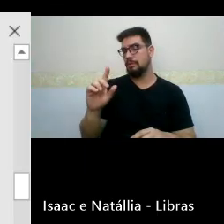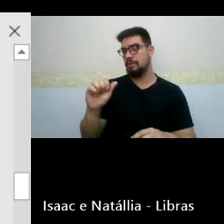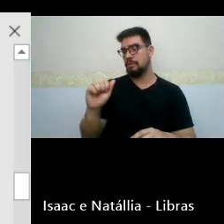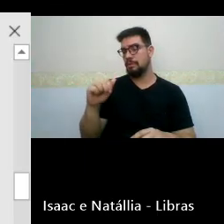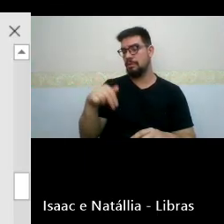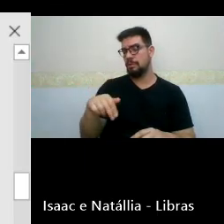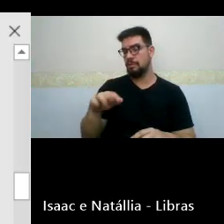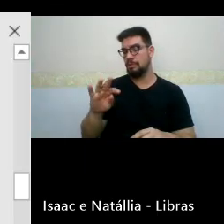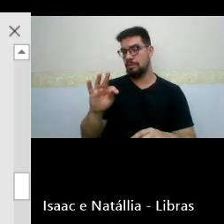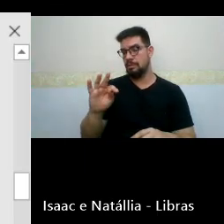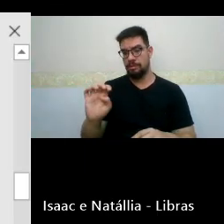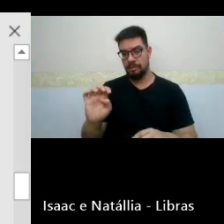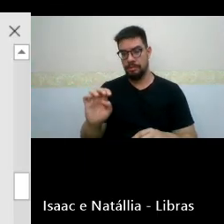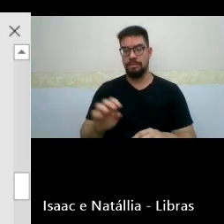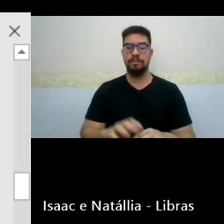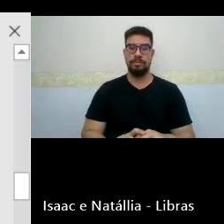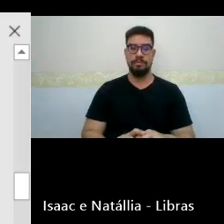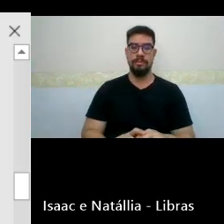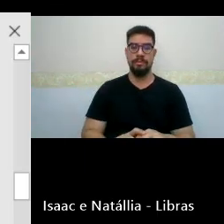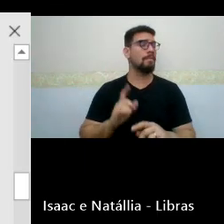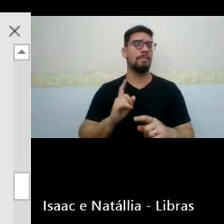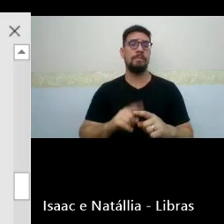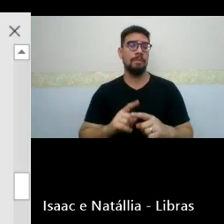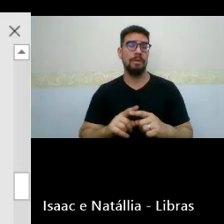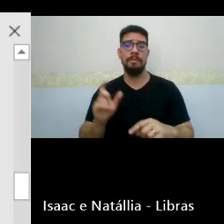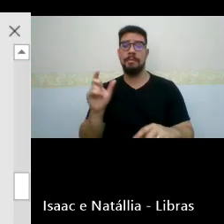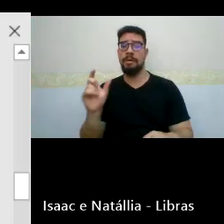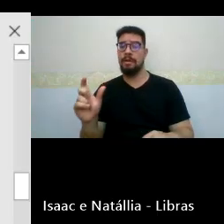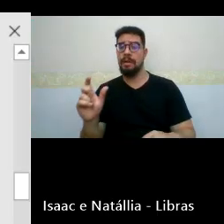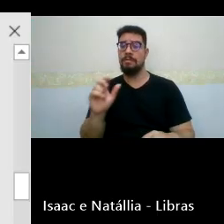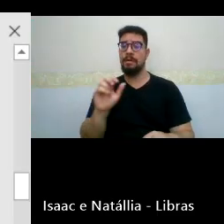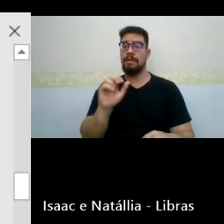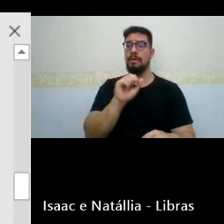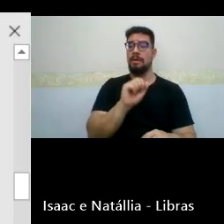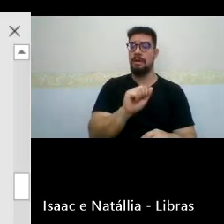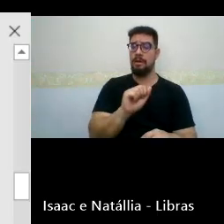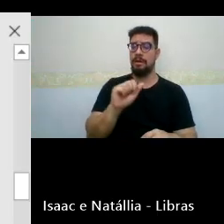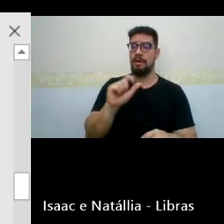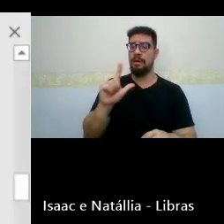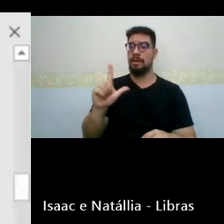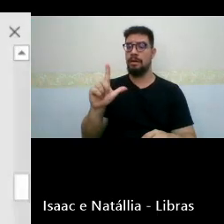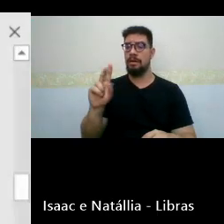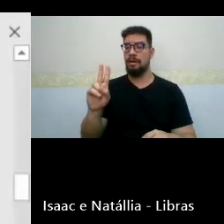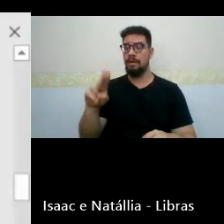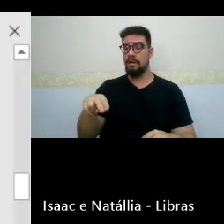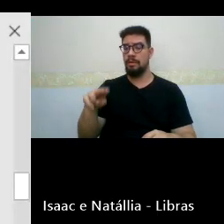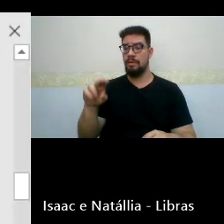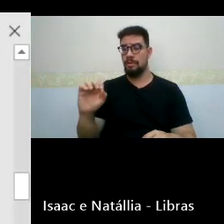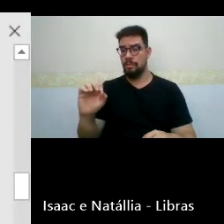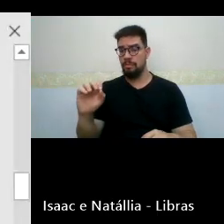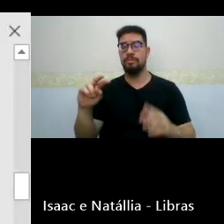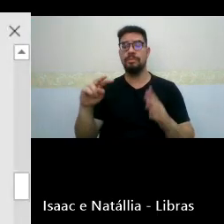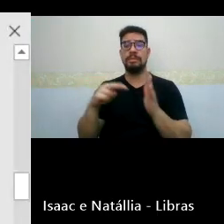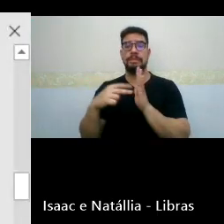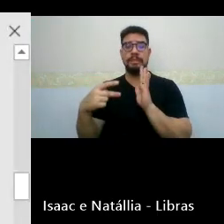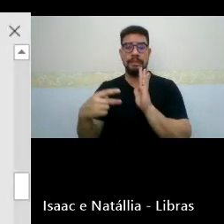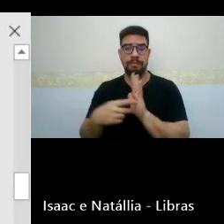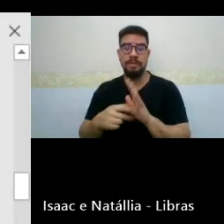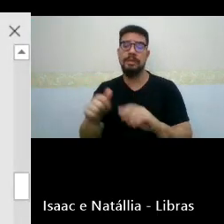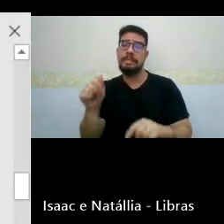para mim, em particular, é muito ruim. Ela significa aquele que não tem luz, aquele que não é iluminado, sob o ponto